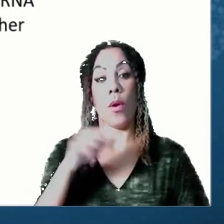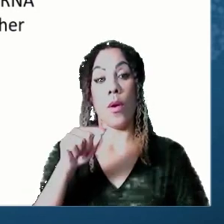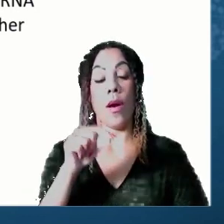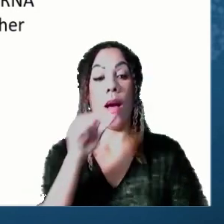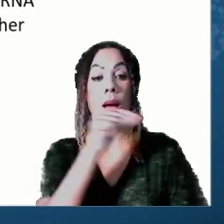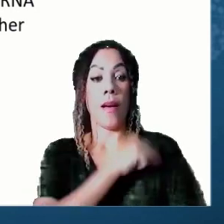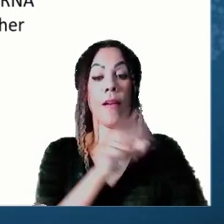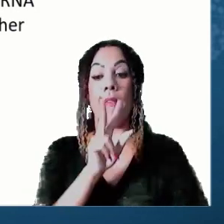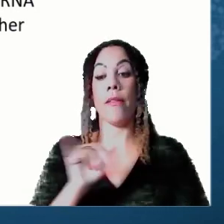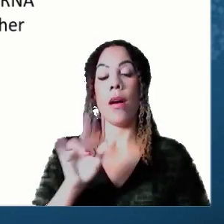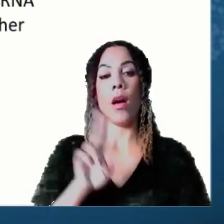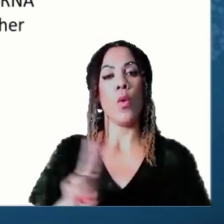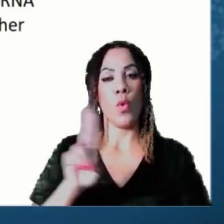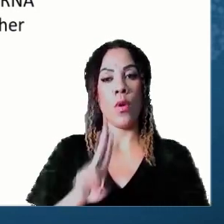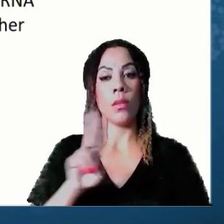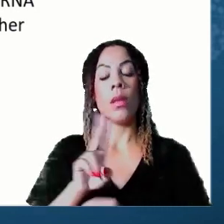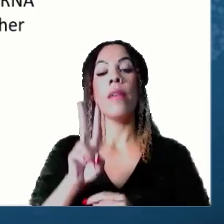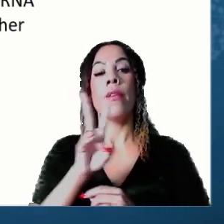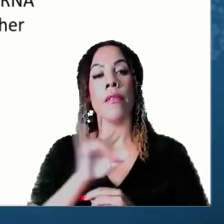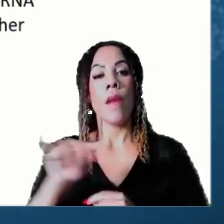seria utilizada determinaria